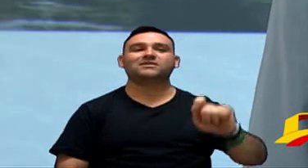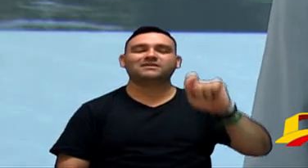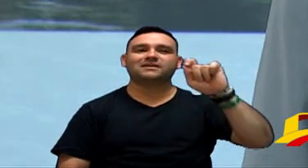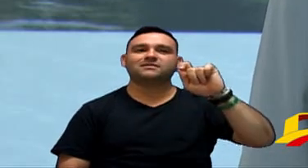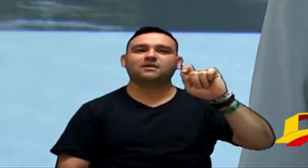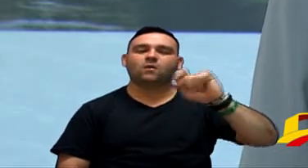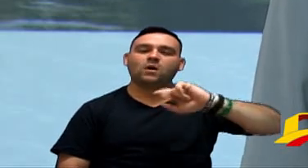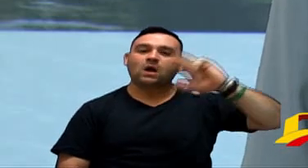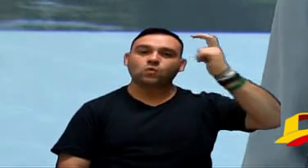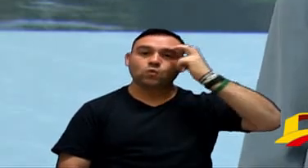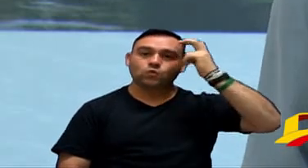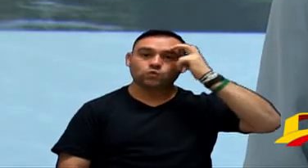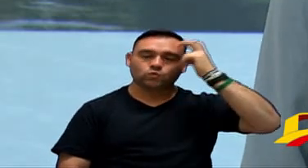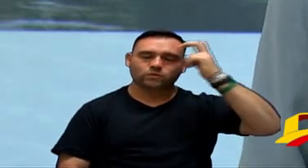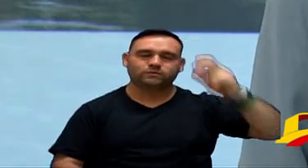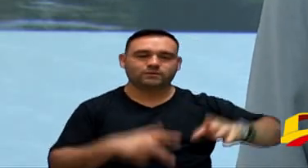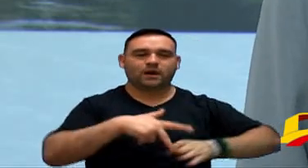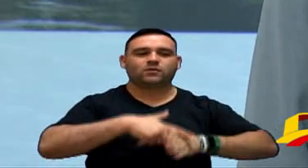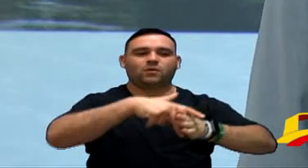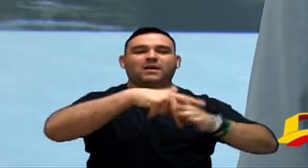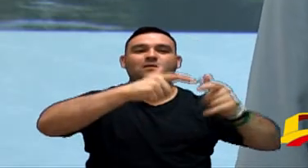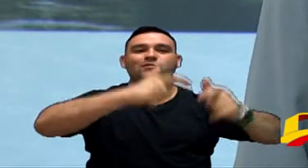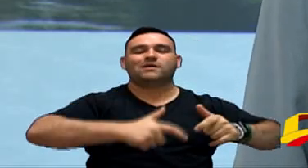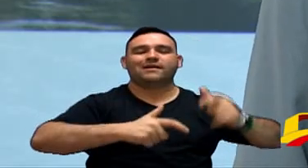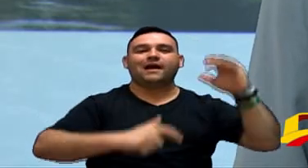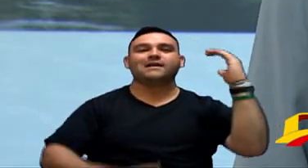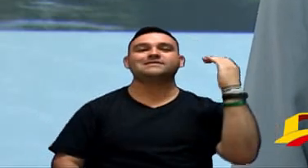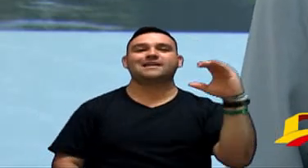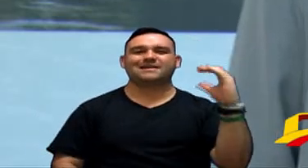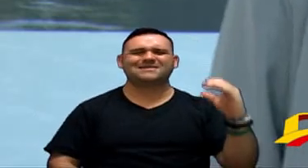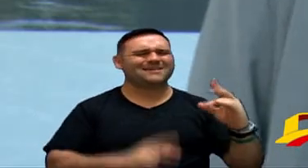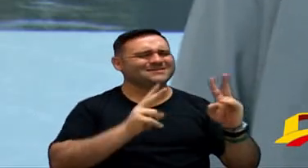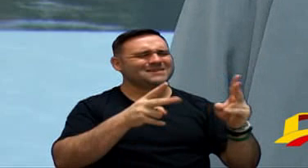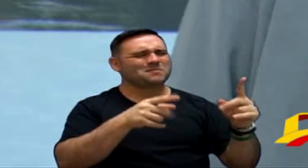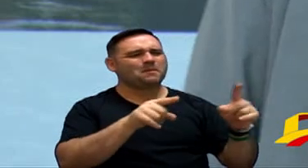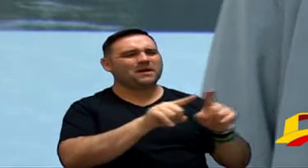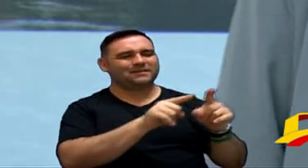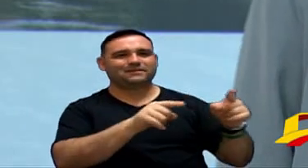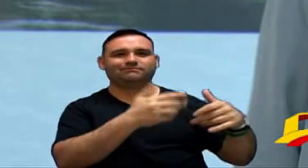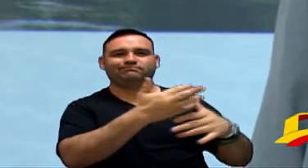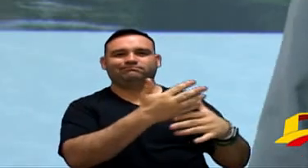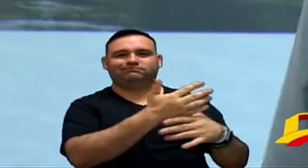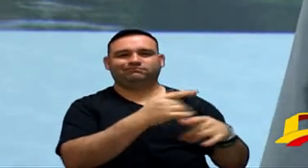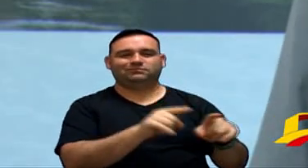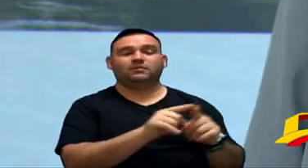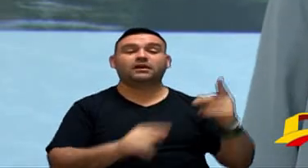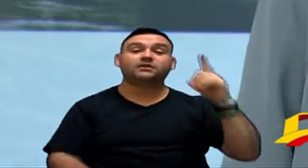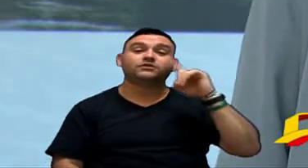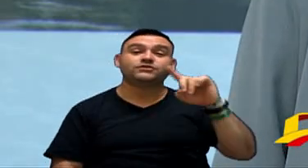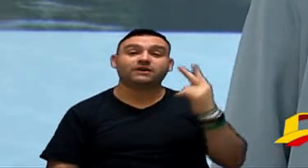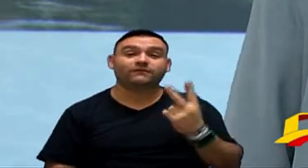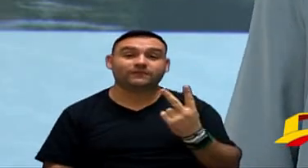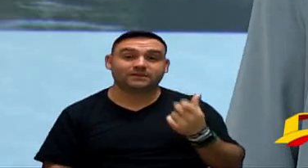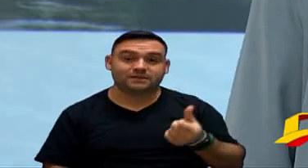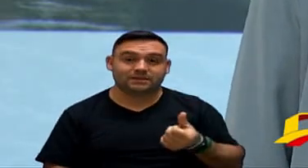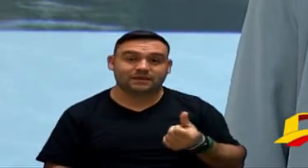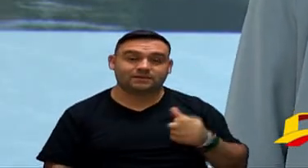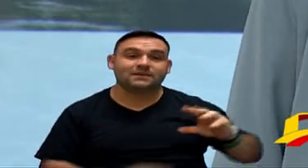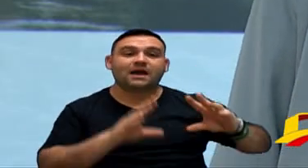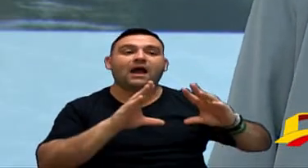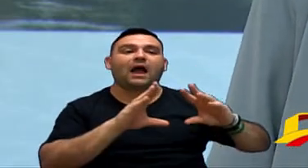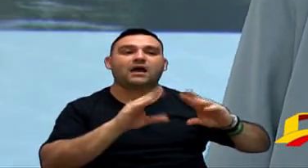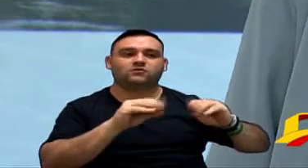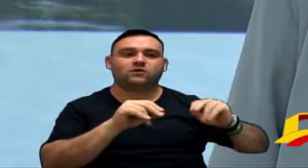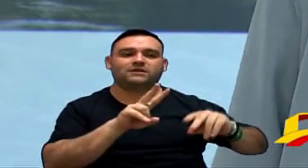Cerquilho uma parceira que sempre está aqui com a gente é no dia 26 à noite